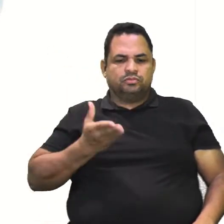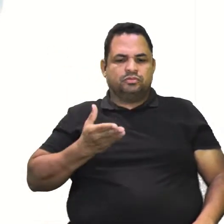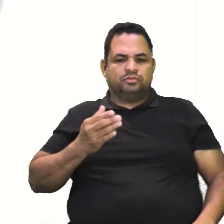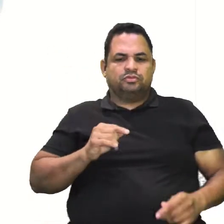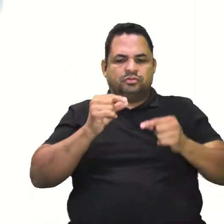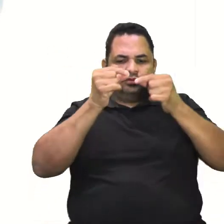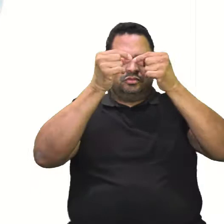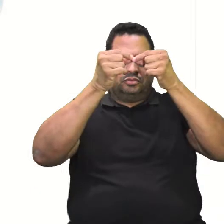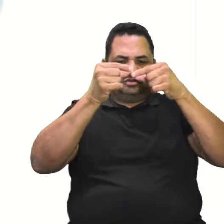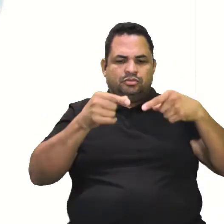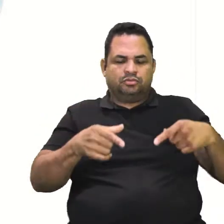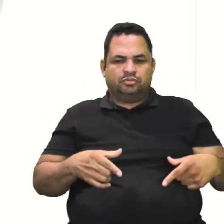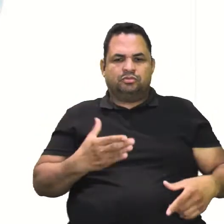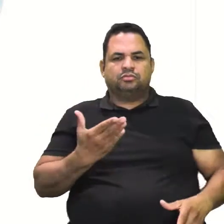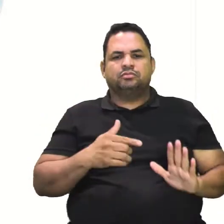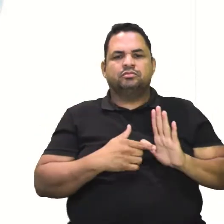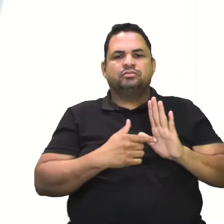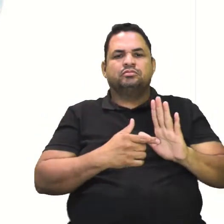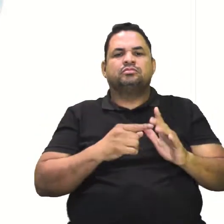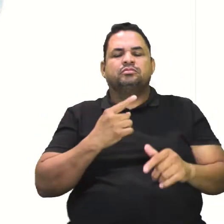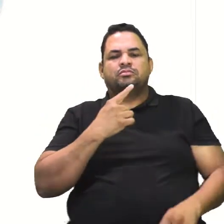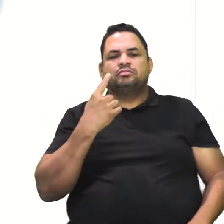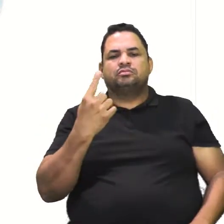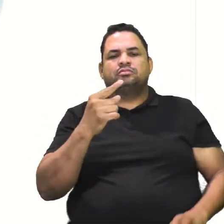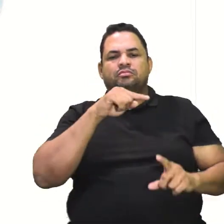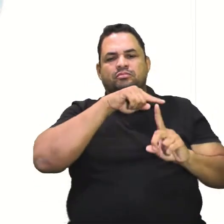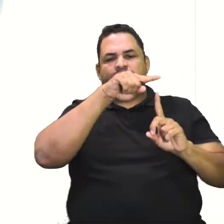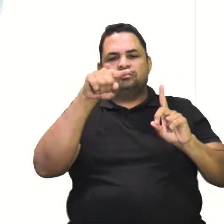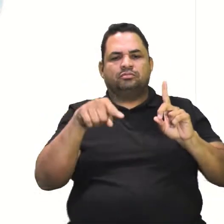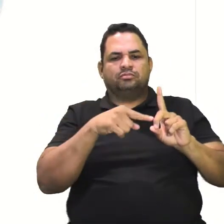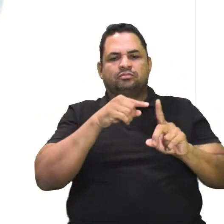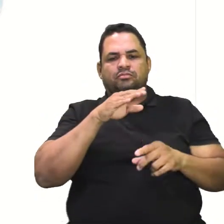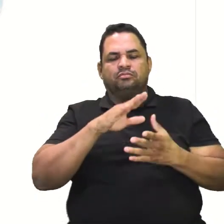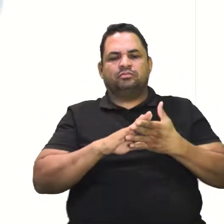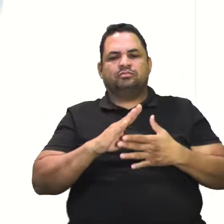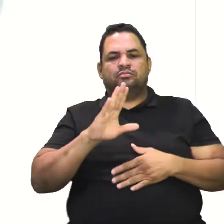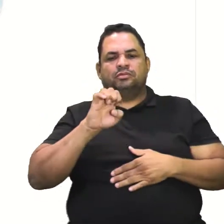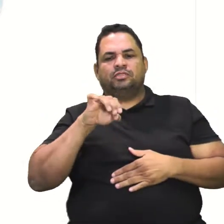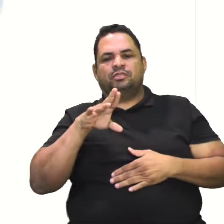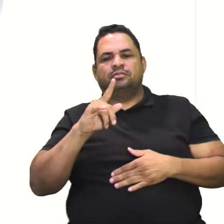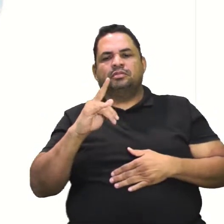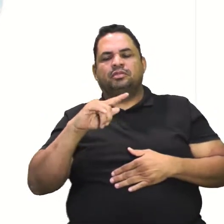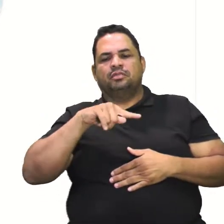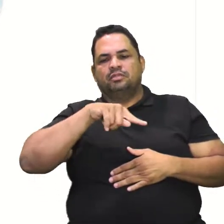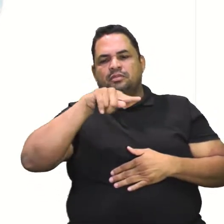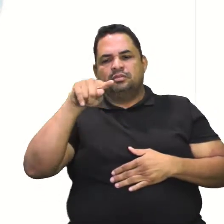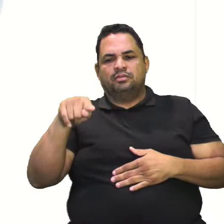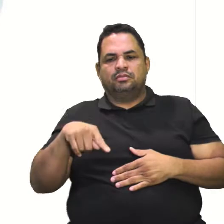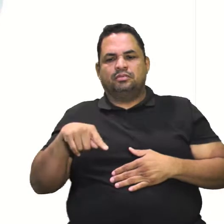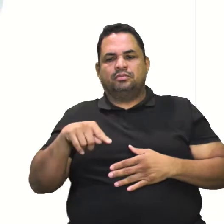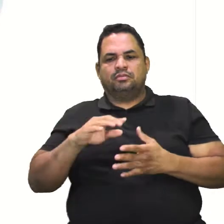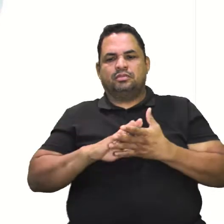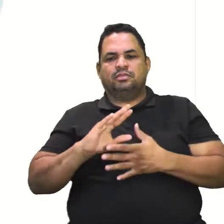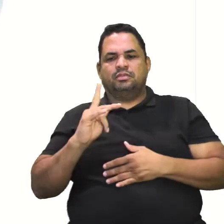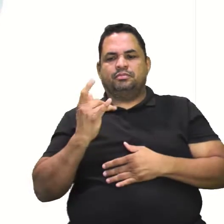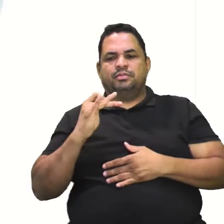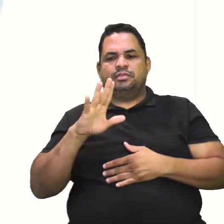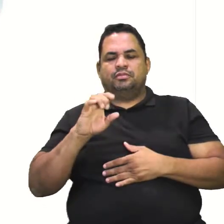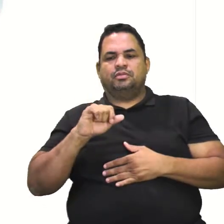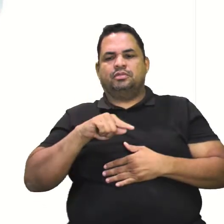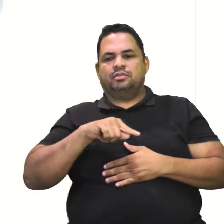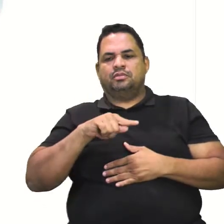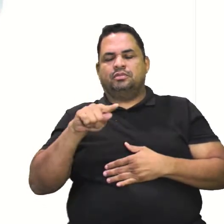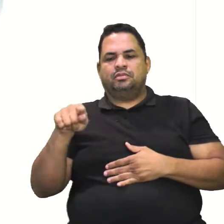cortes cônicos. E aqui vai mostrando já, né, a circunferência, a elipse, aí a parábola e a hipérbole,